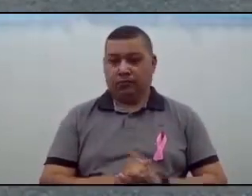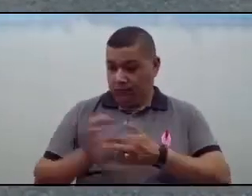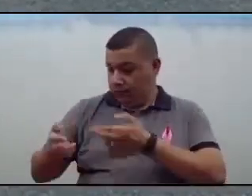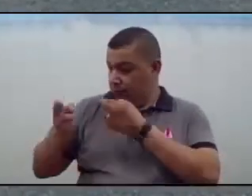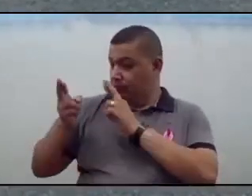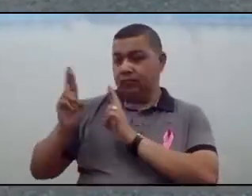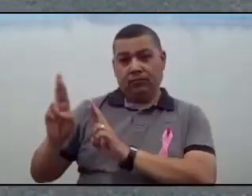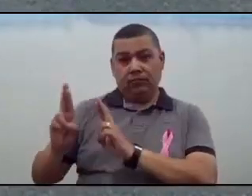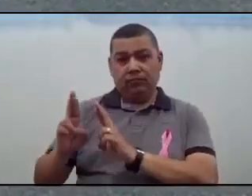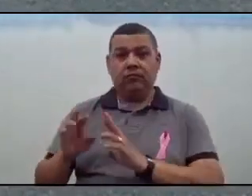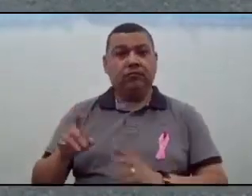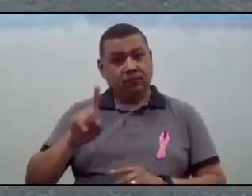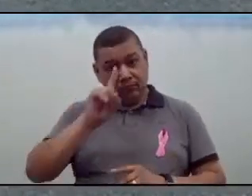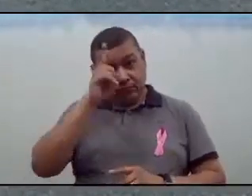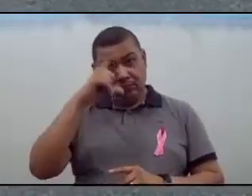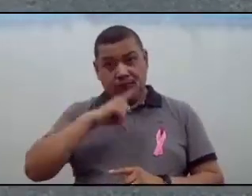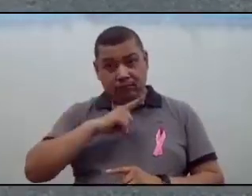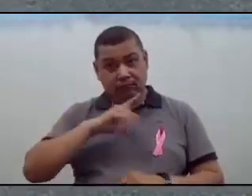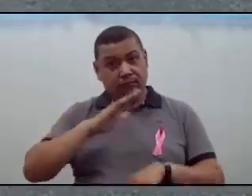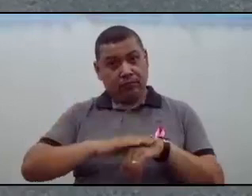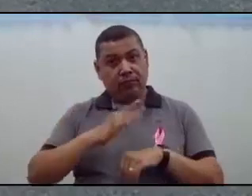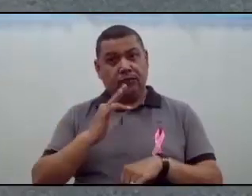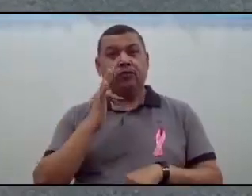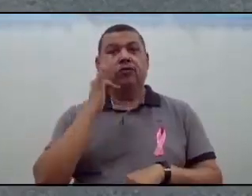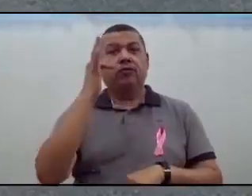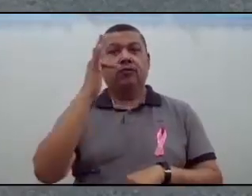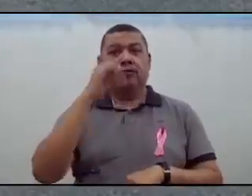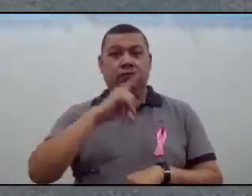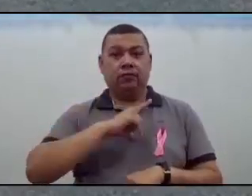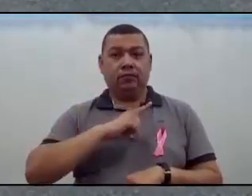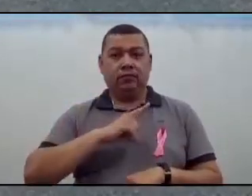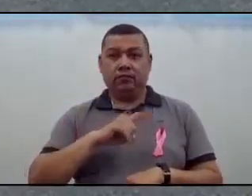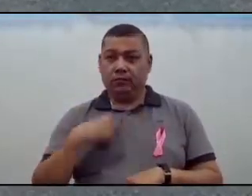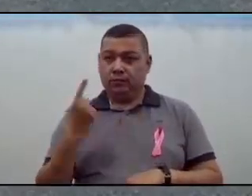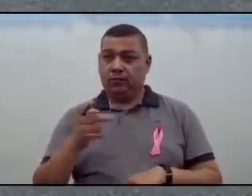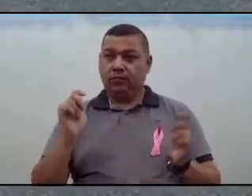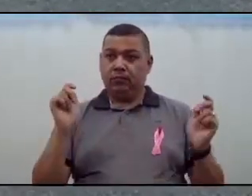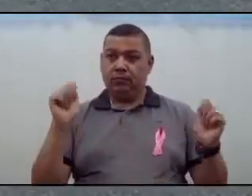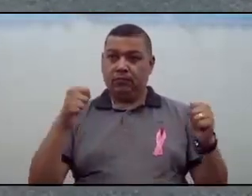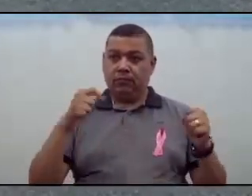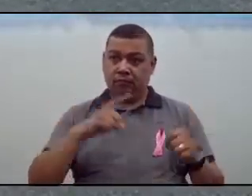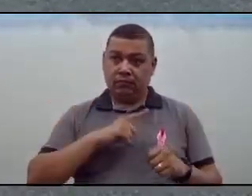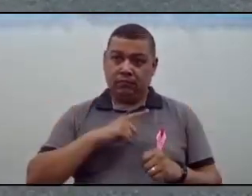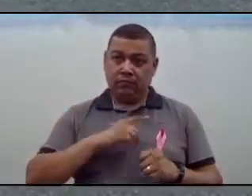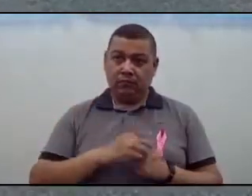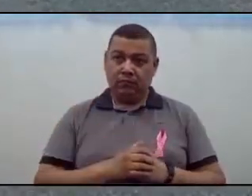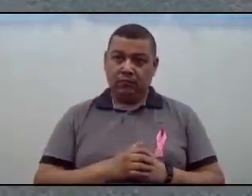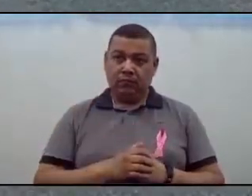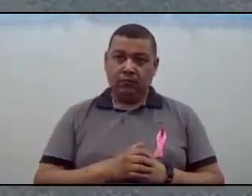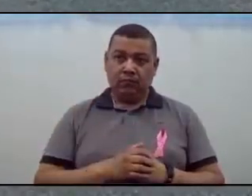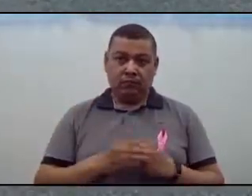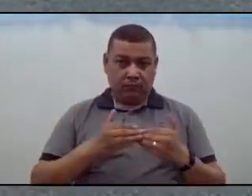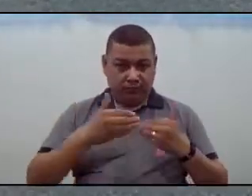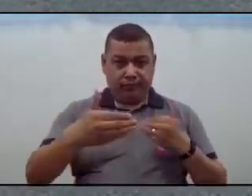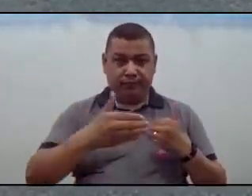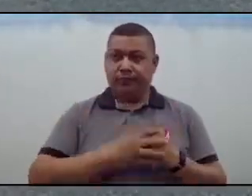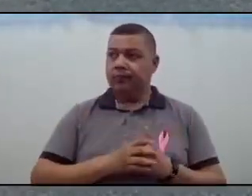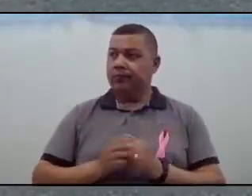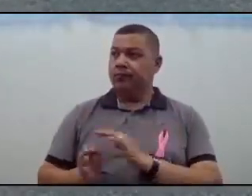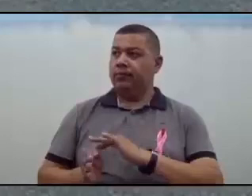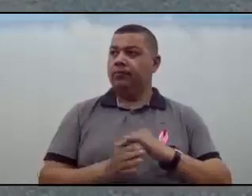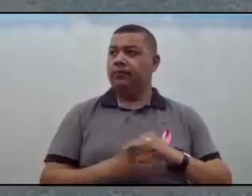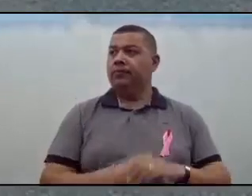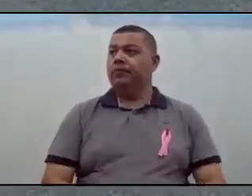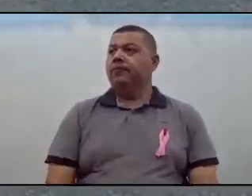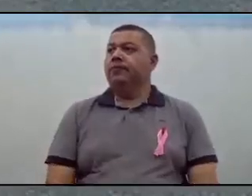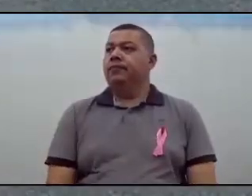ideia seja amadurecida e, quem sabe, no futuro, a gente possa avançar nesse quesito.